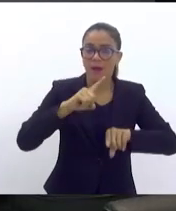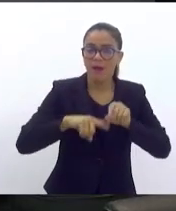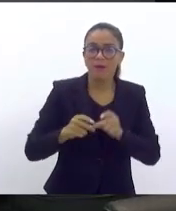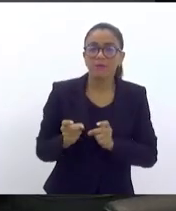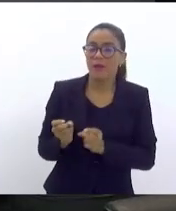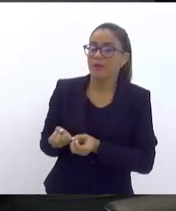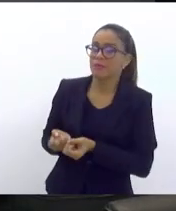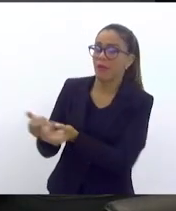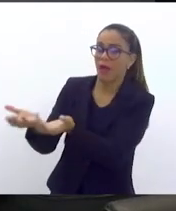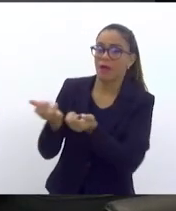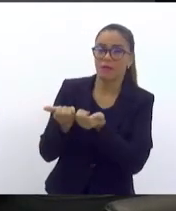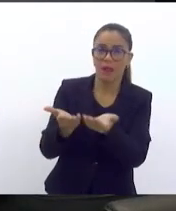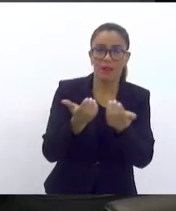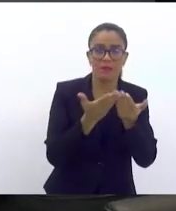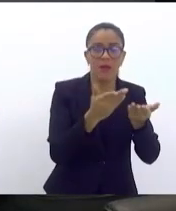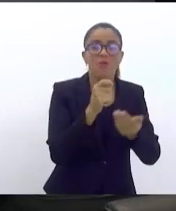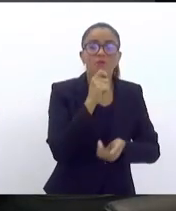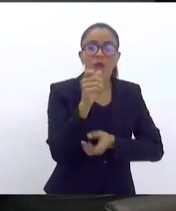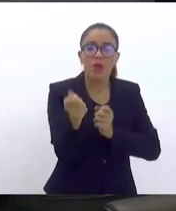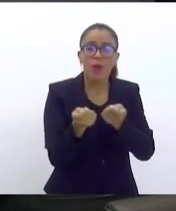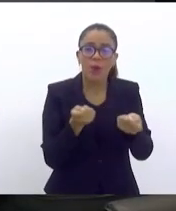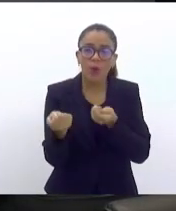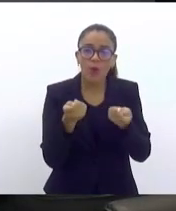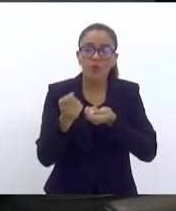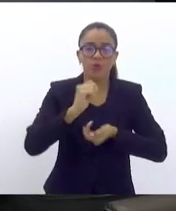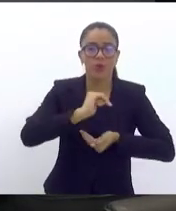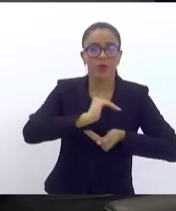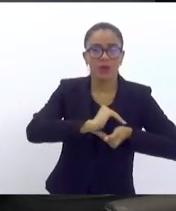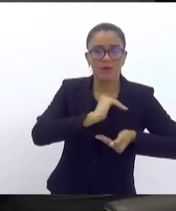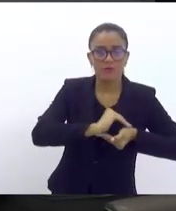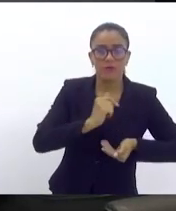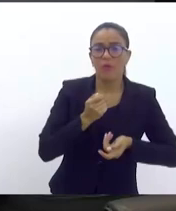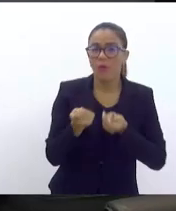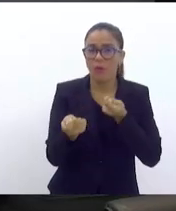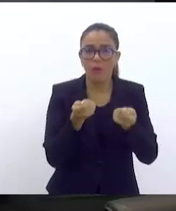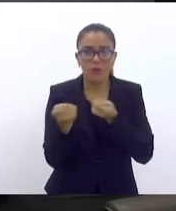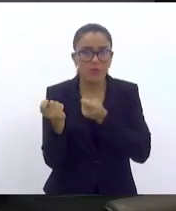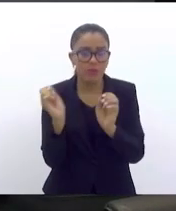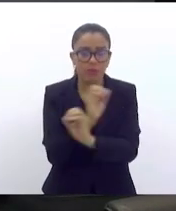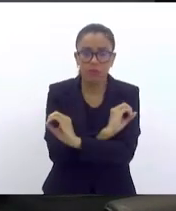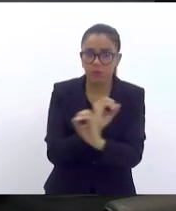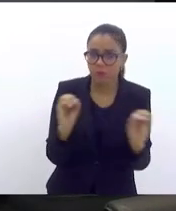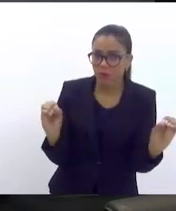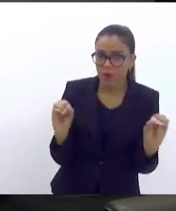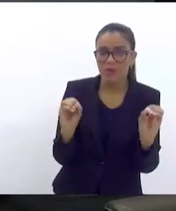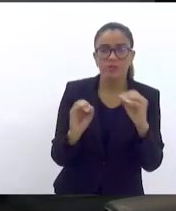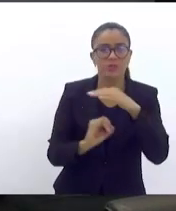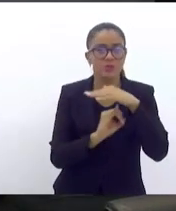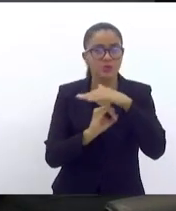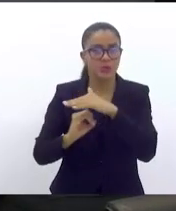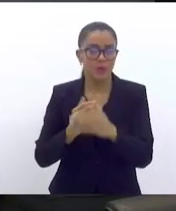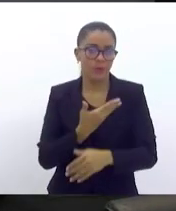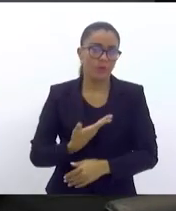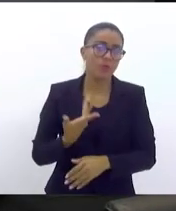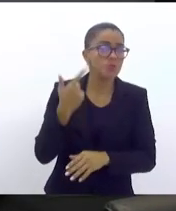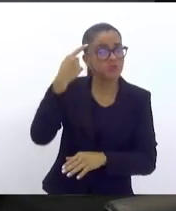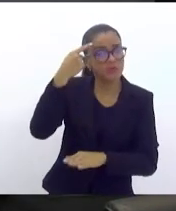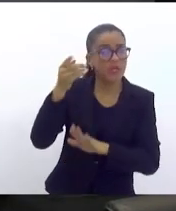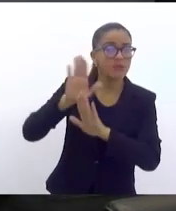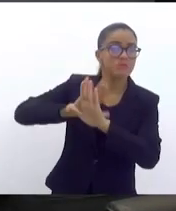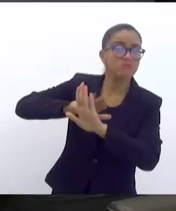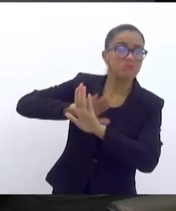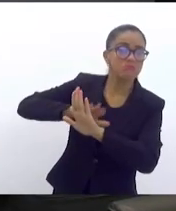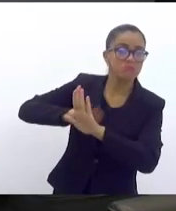produtos sem controle da Anvisa dos órgãos de controle da saúde pública Isso não pode acontecer é a gente sabe exatamente o que tá por trás disso